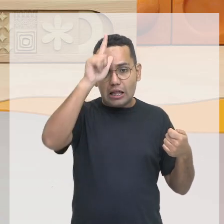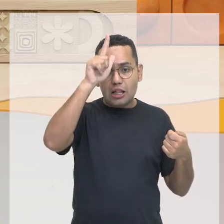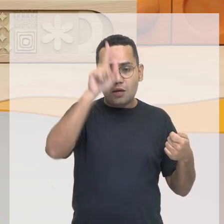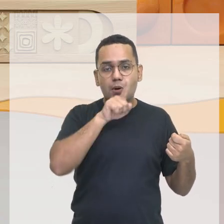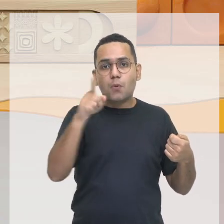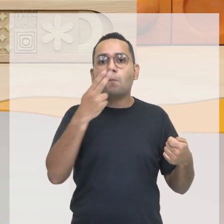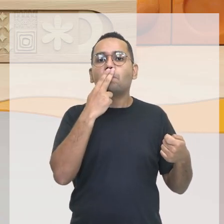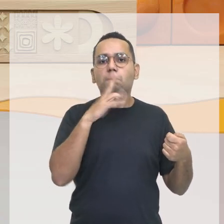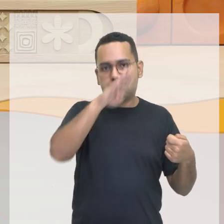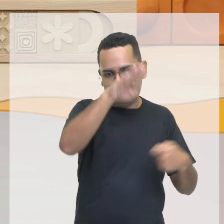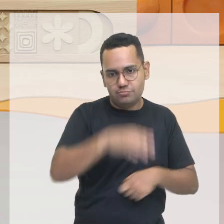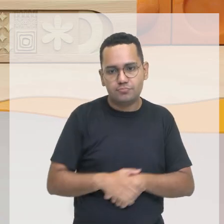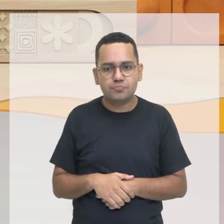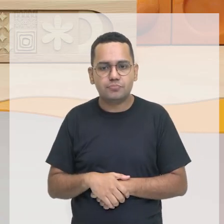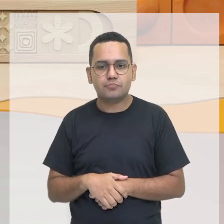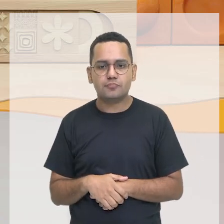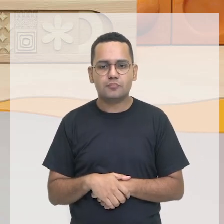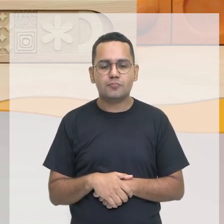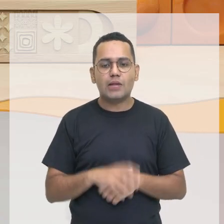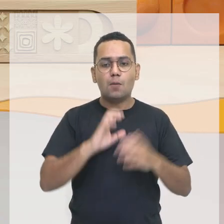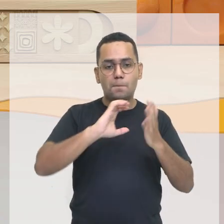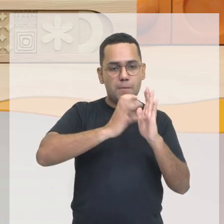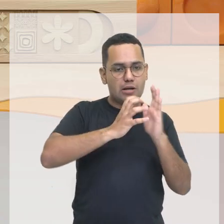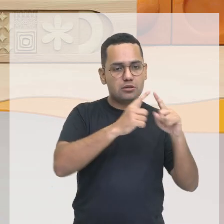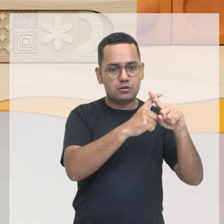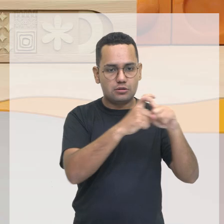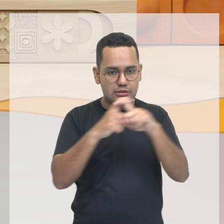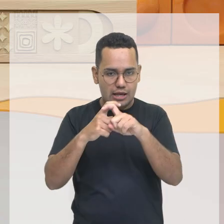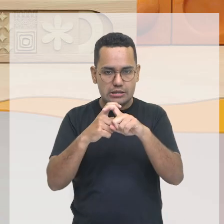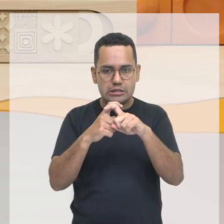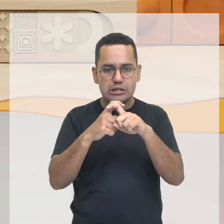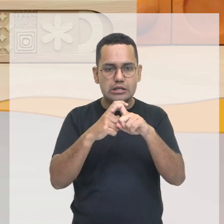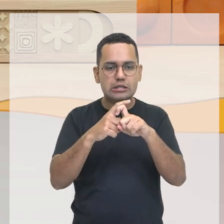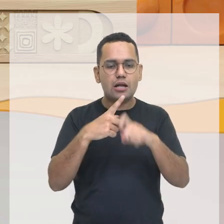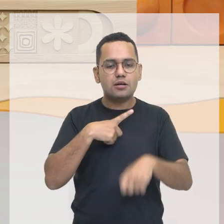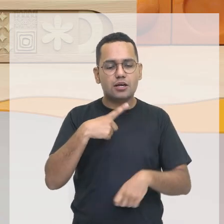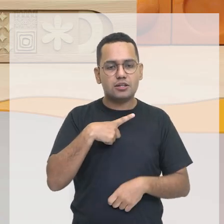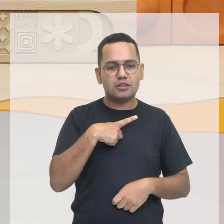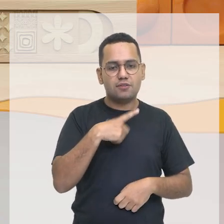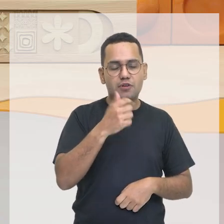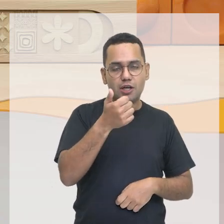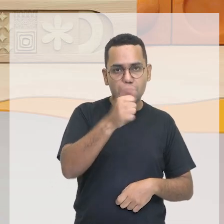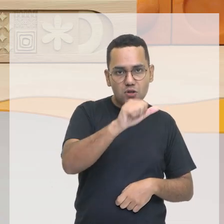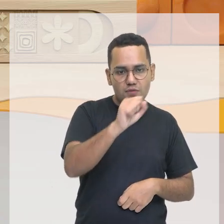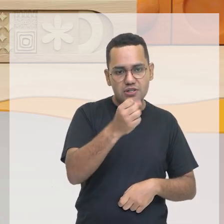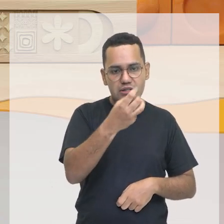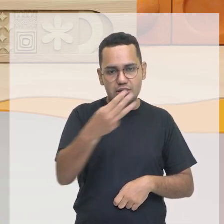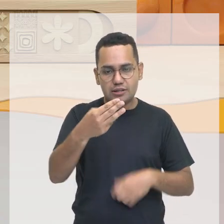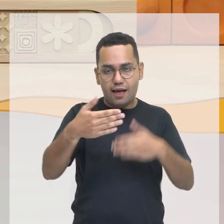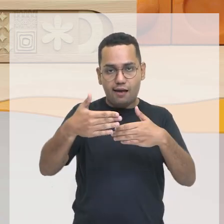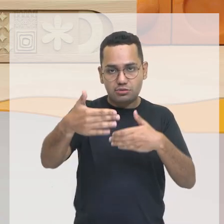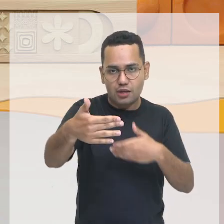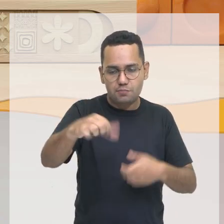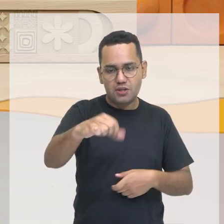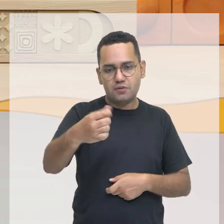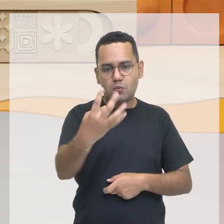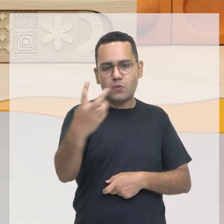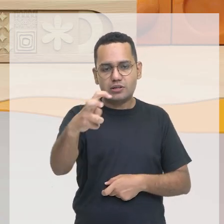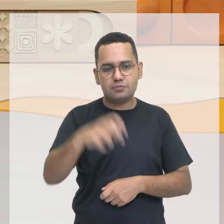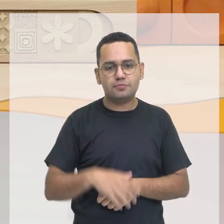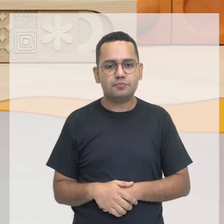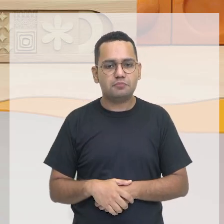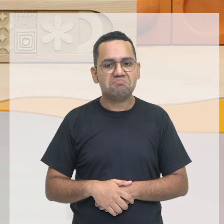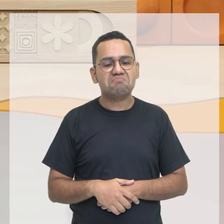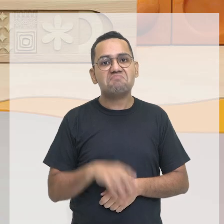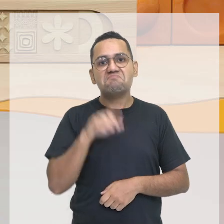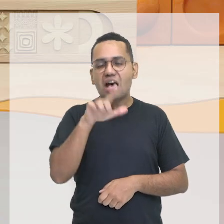Nazista, de 1933 a 1945. O nazismo teve impacto